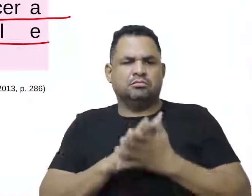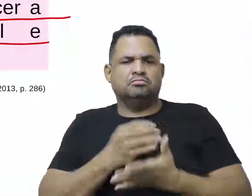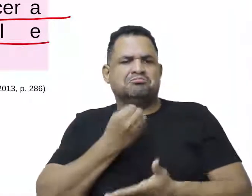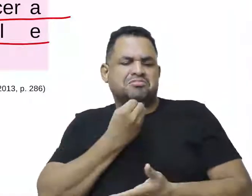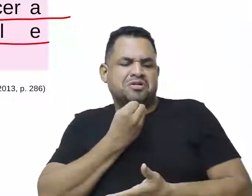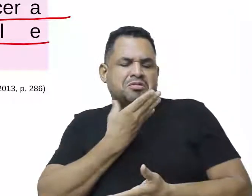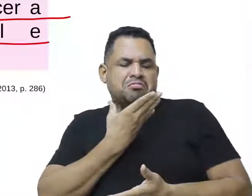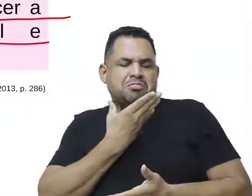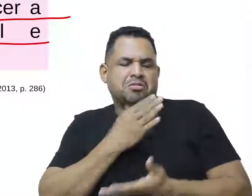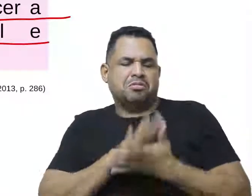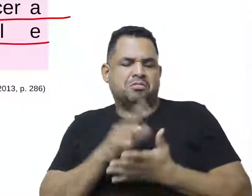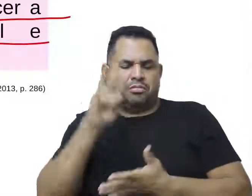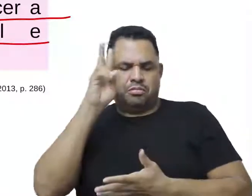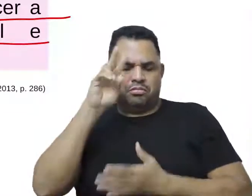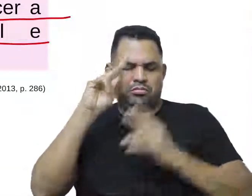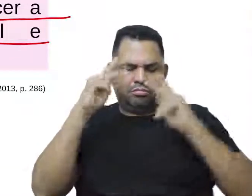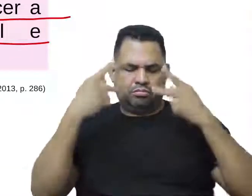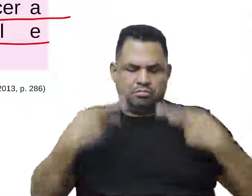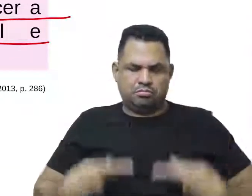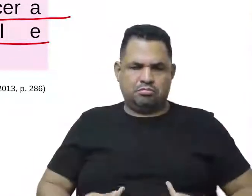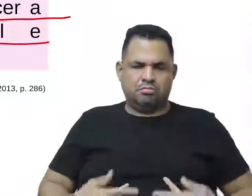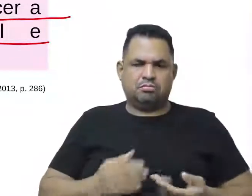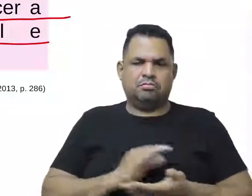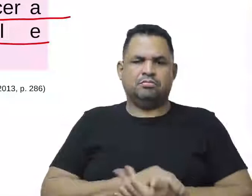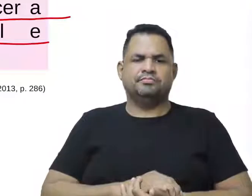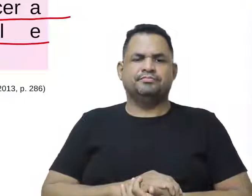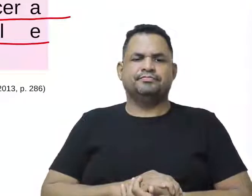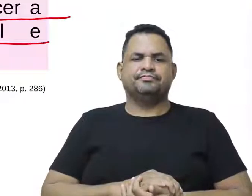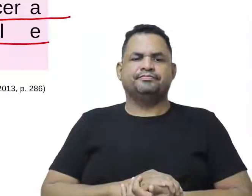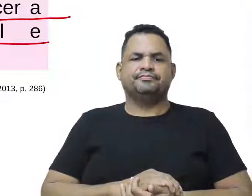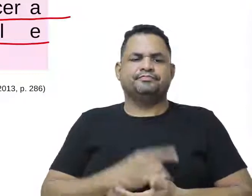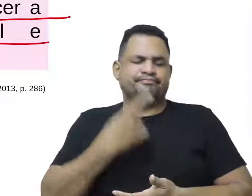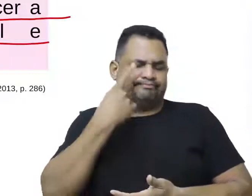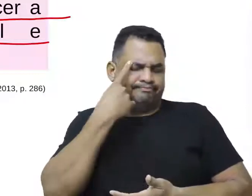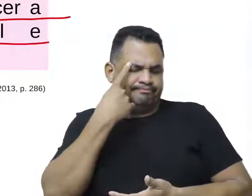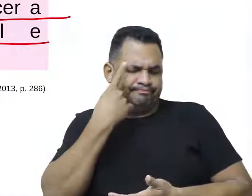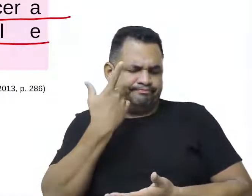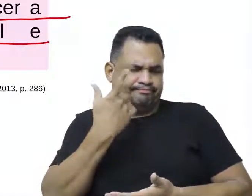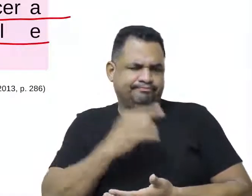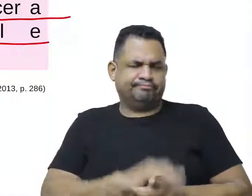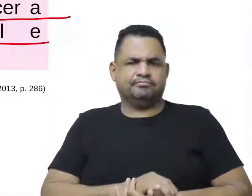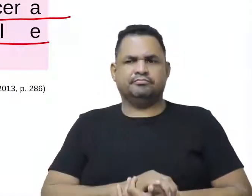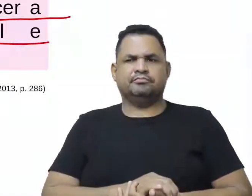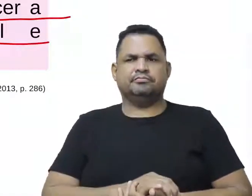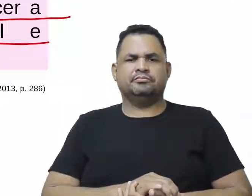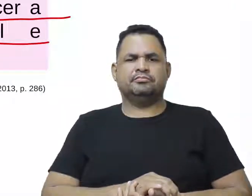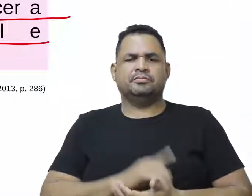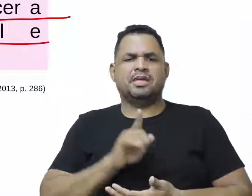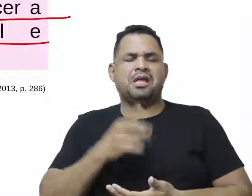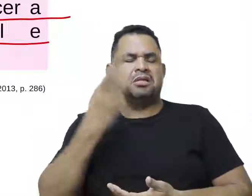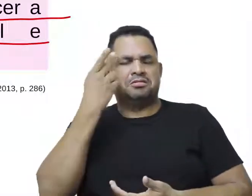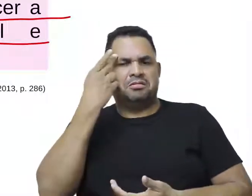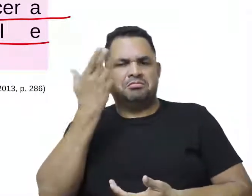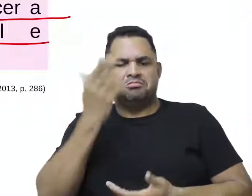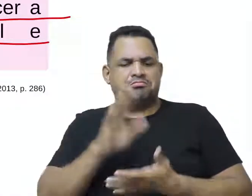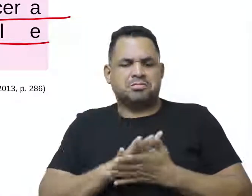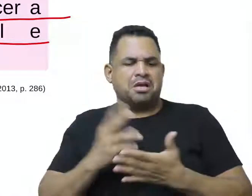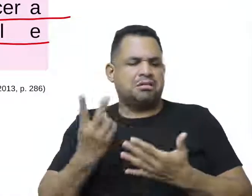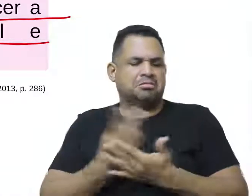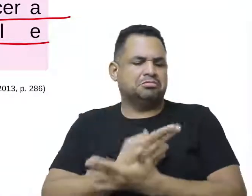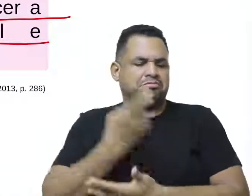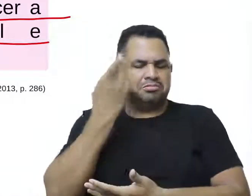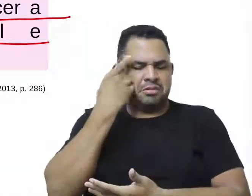natural e benéfico na história da humanidade é esse pensamento que diz assim a isso é natural e se